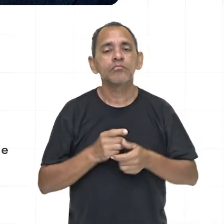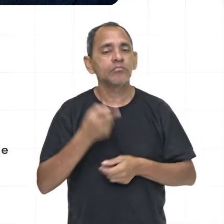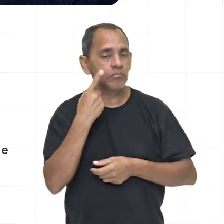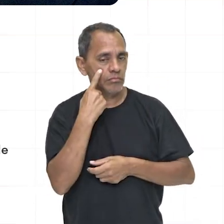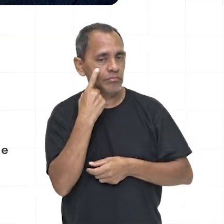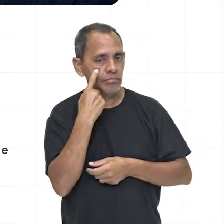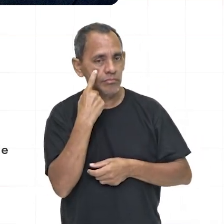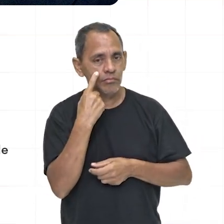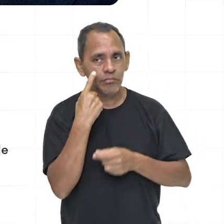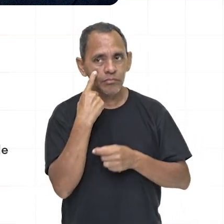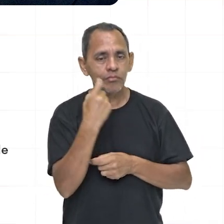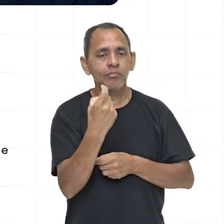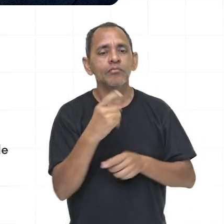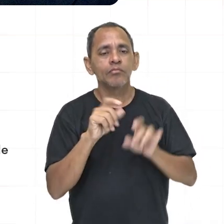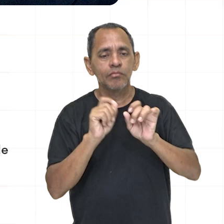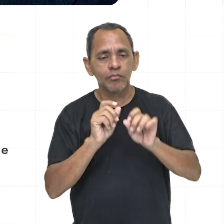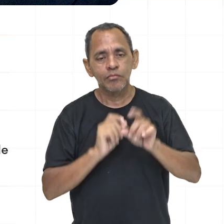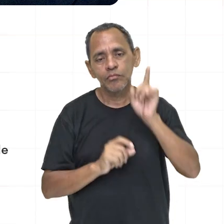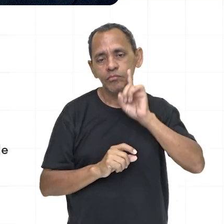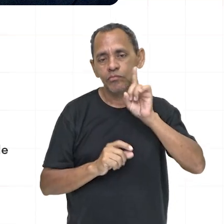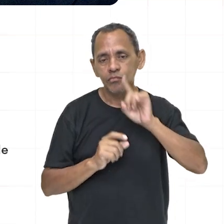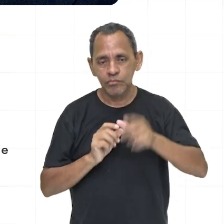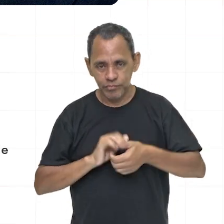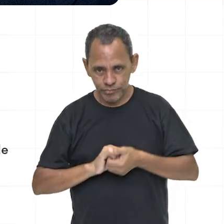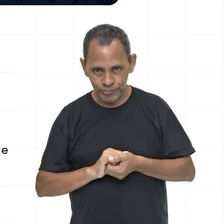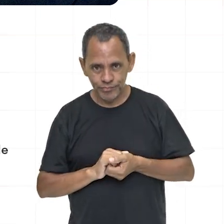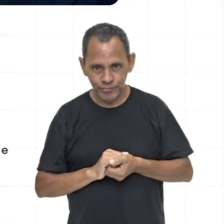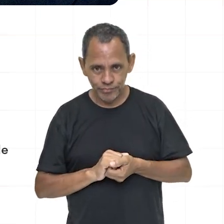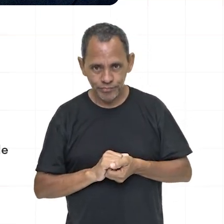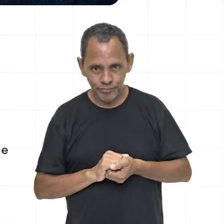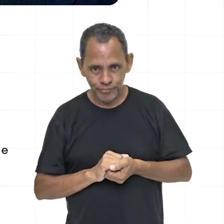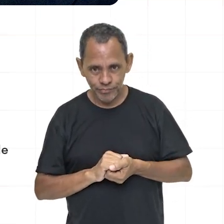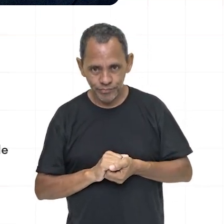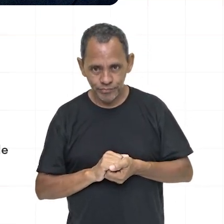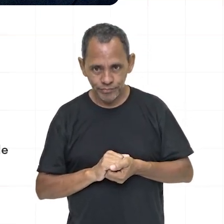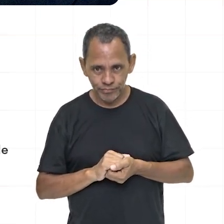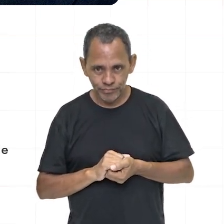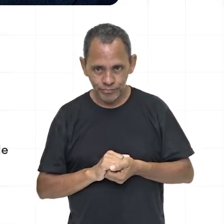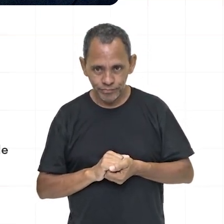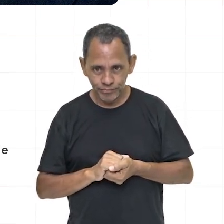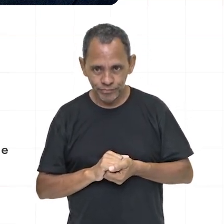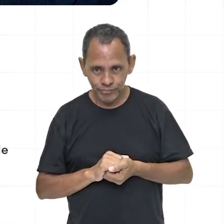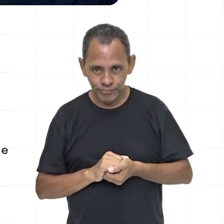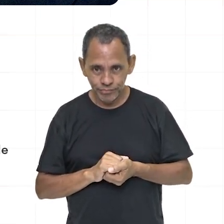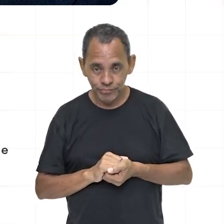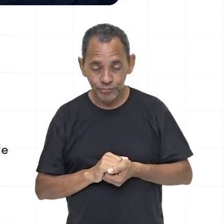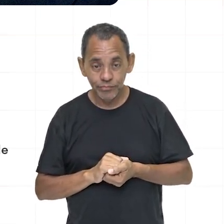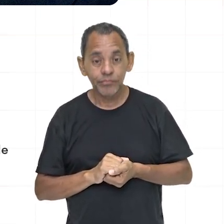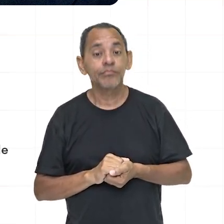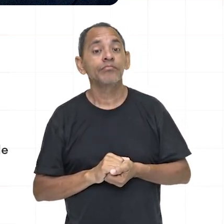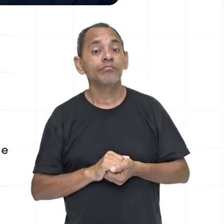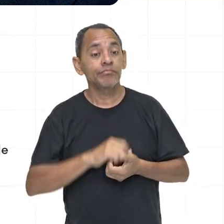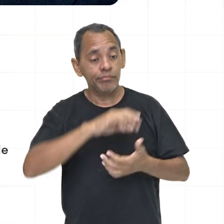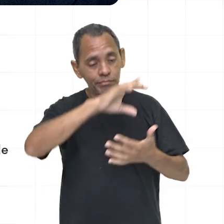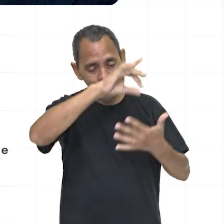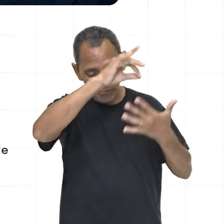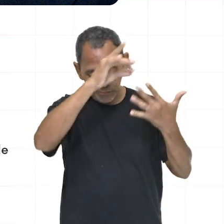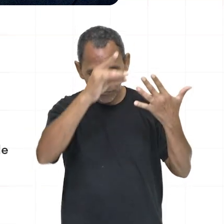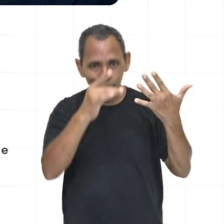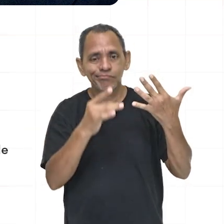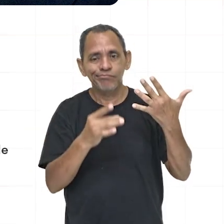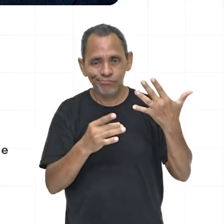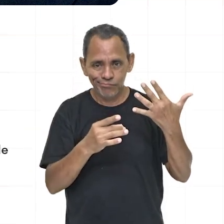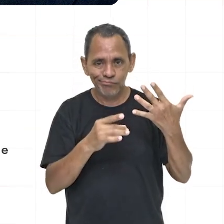interesses estadunidenses, né? Segundo os interesses dos norte-americanos. Dentre esses